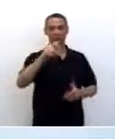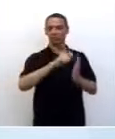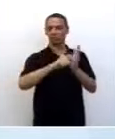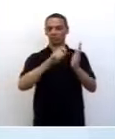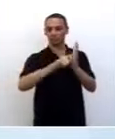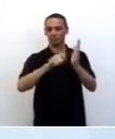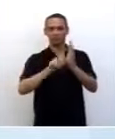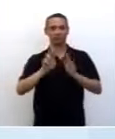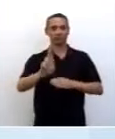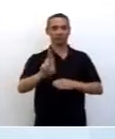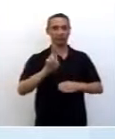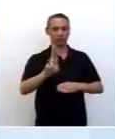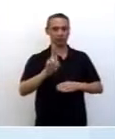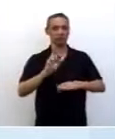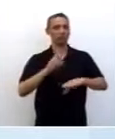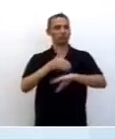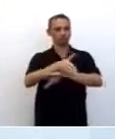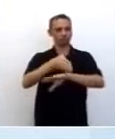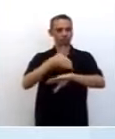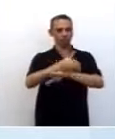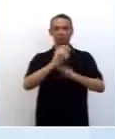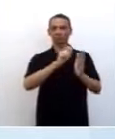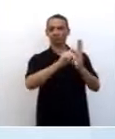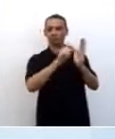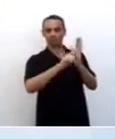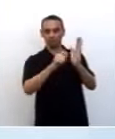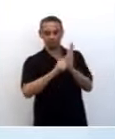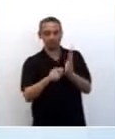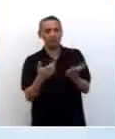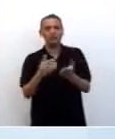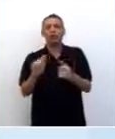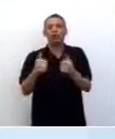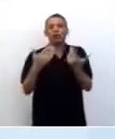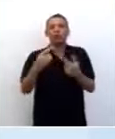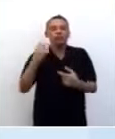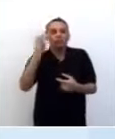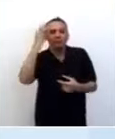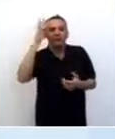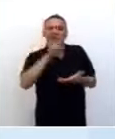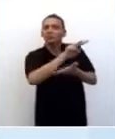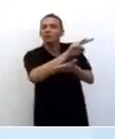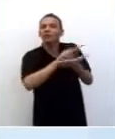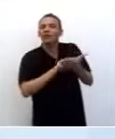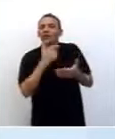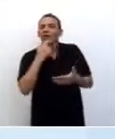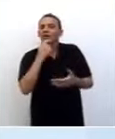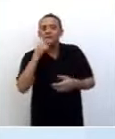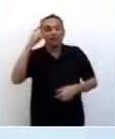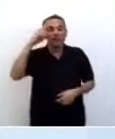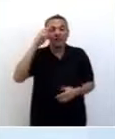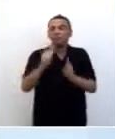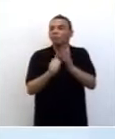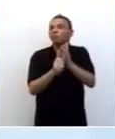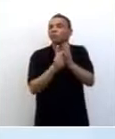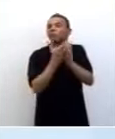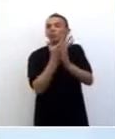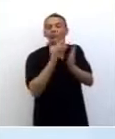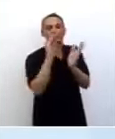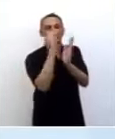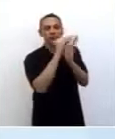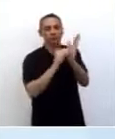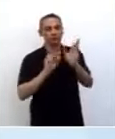vocês escreverem aí no chat, qual é a estratégia de leitura, ou se lembrou mais de uma, pode colocar.